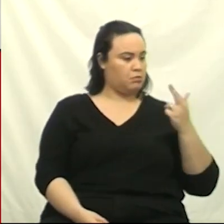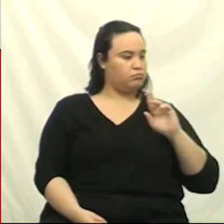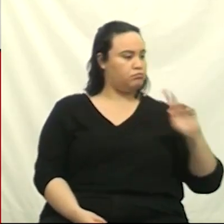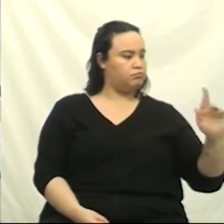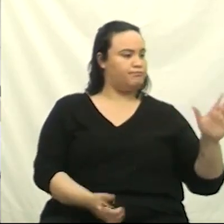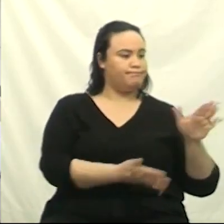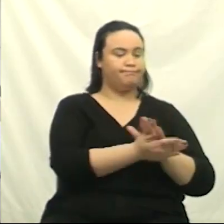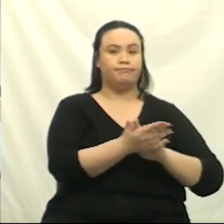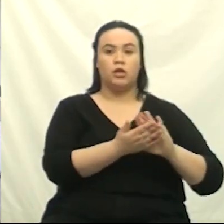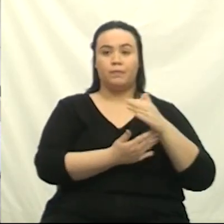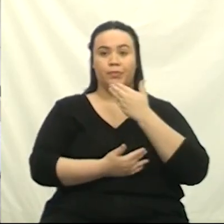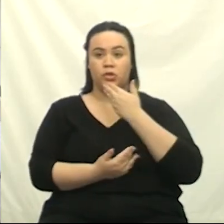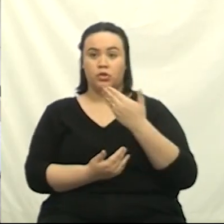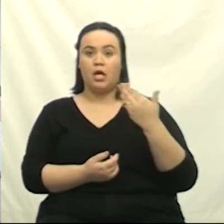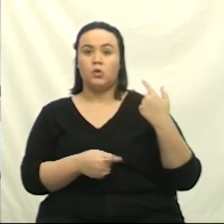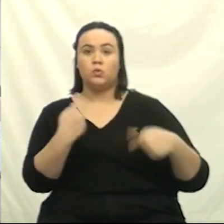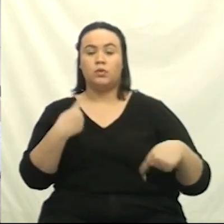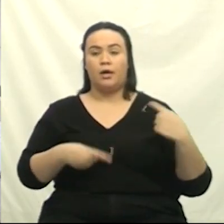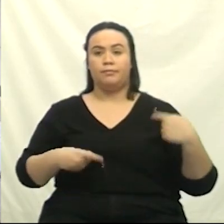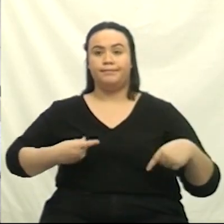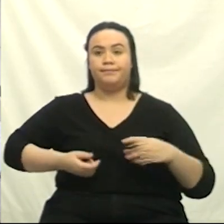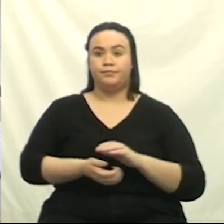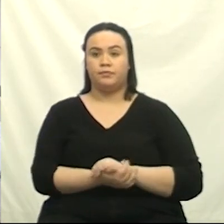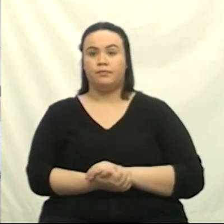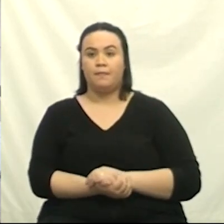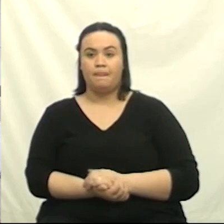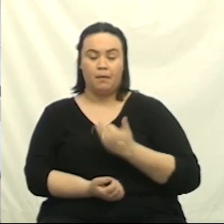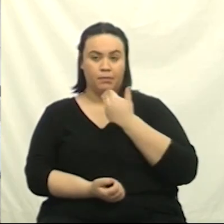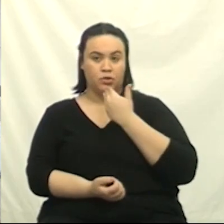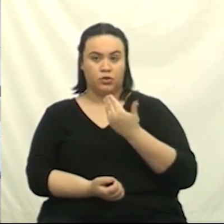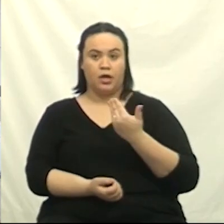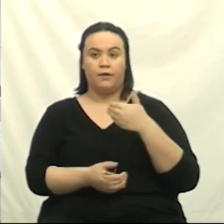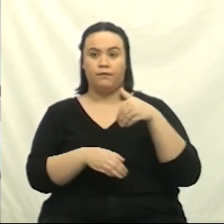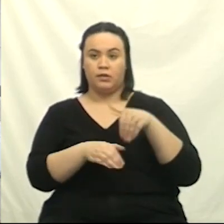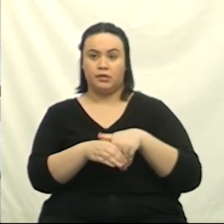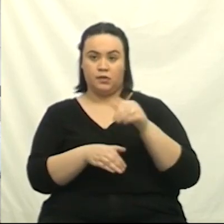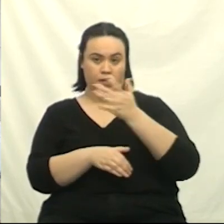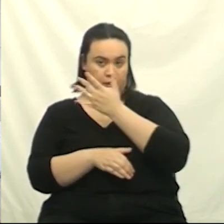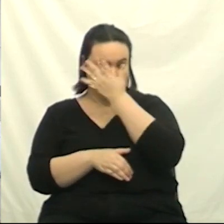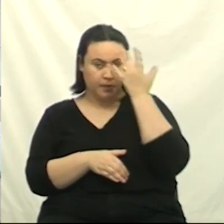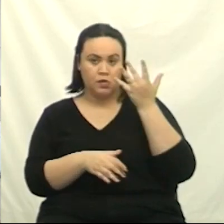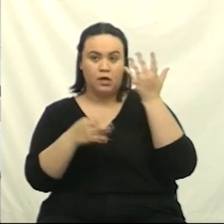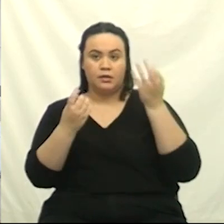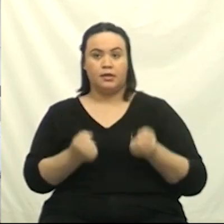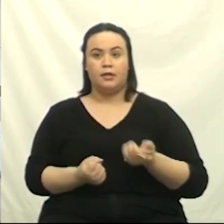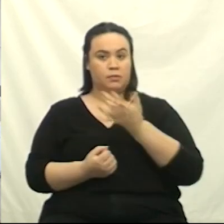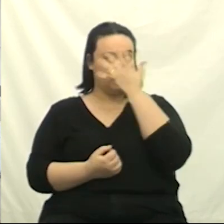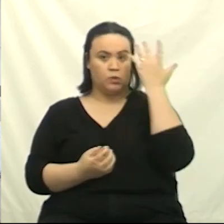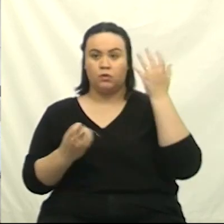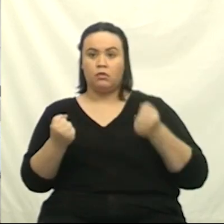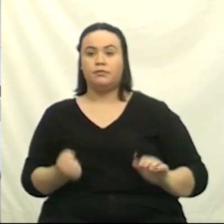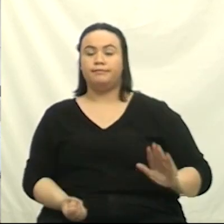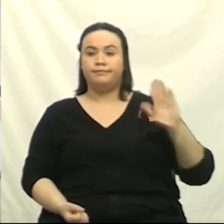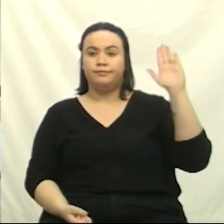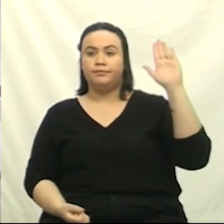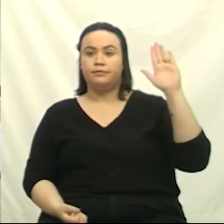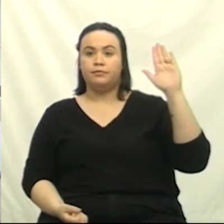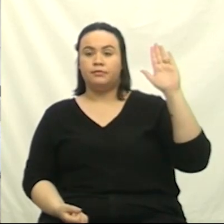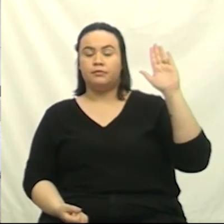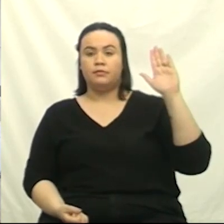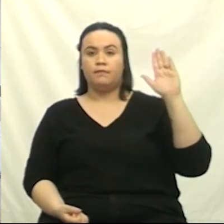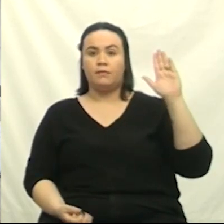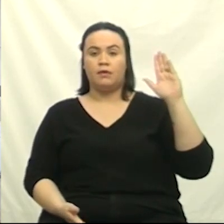o requerimento está em discussão não havendo quem queira discutir o requerimento está em votação os favoráveis permaneçam como estão e os